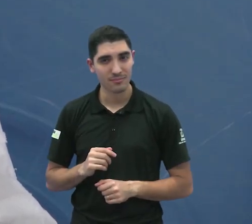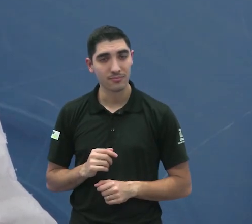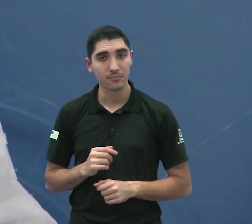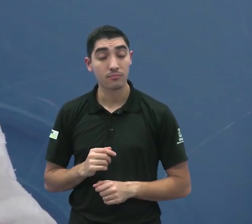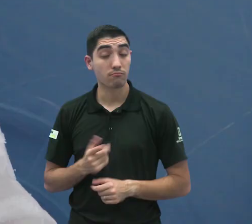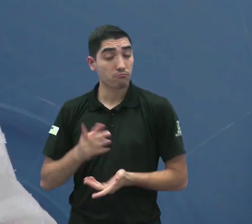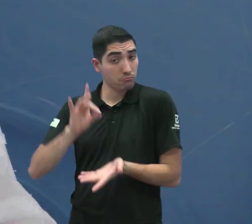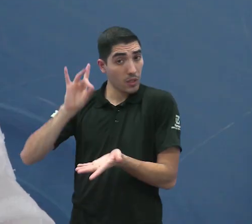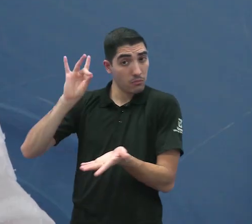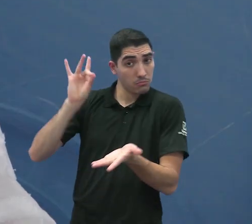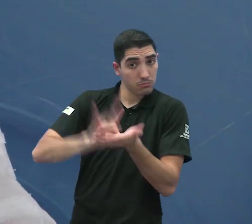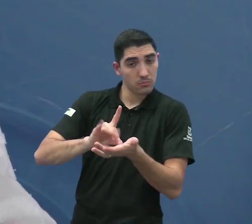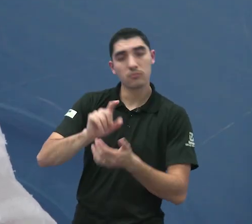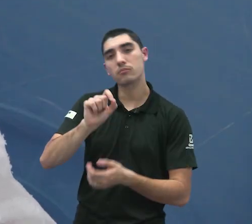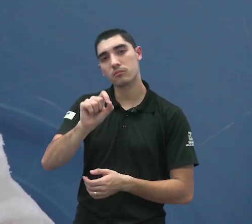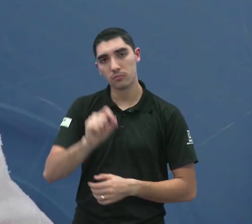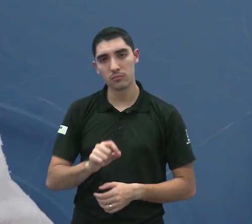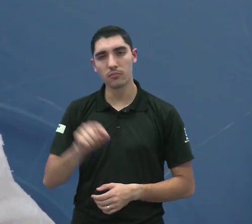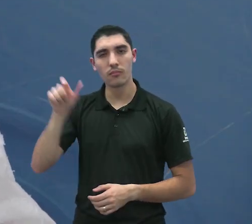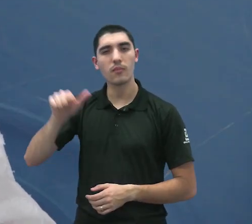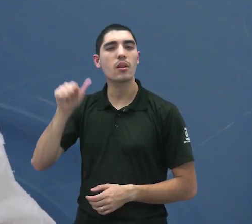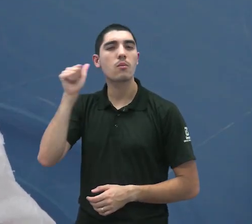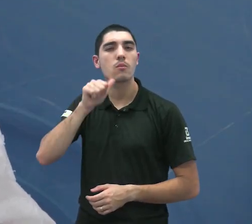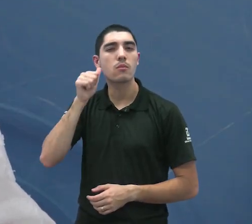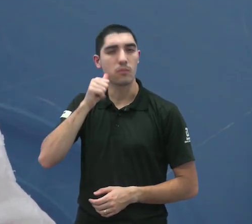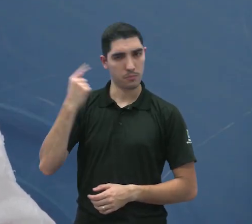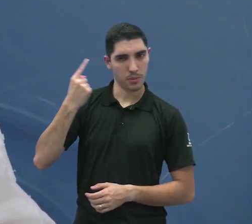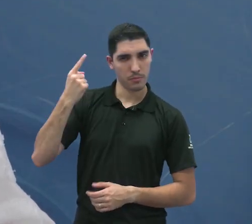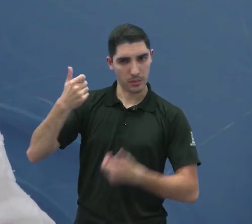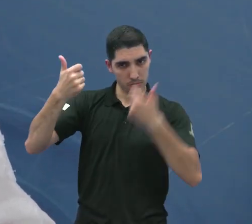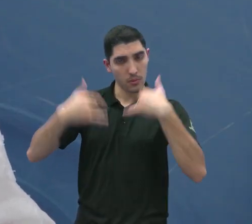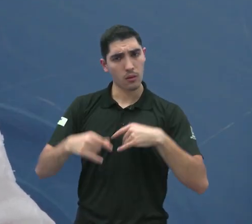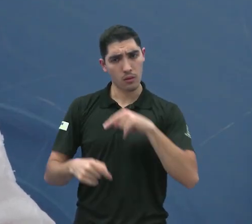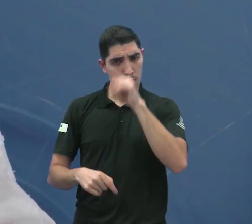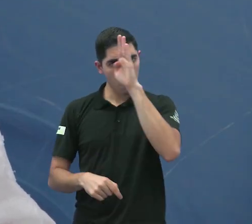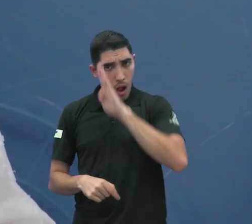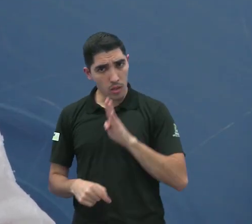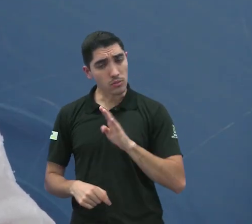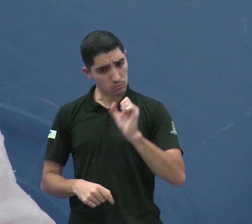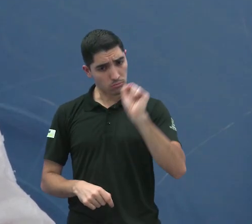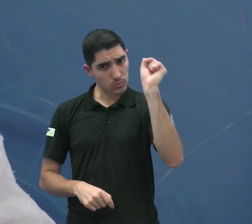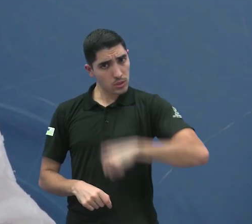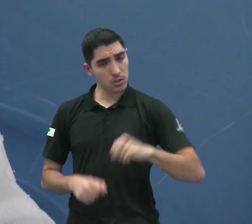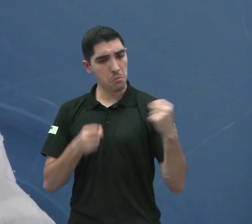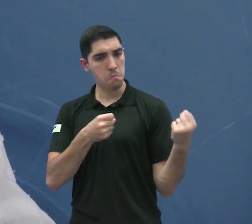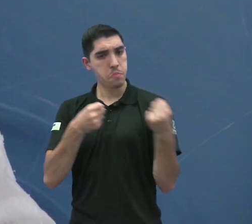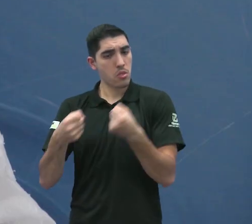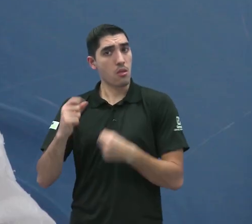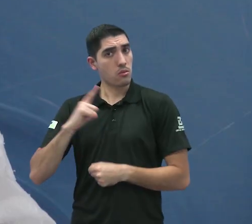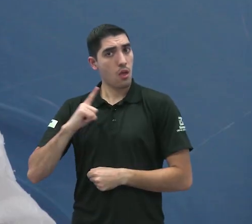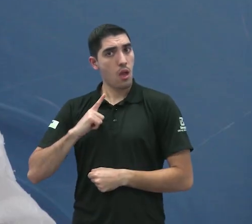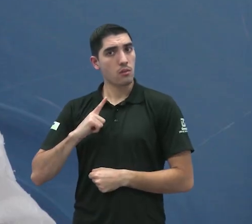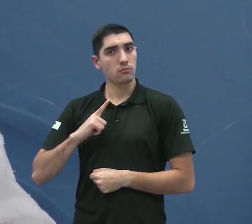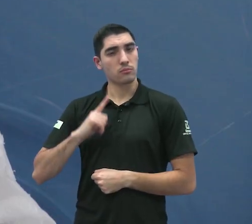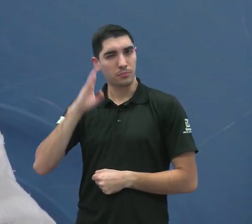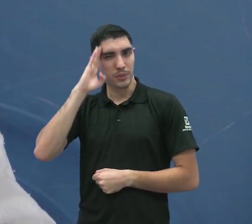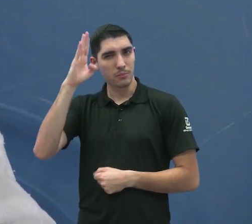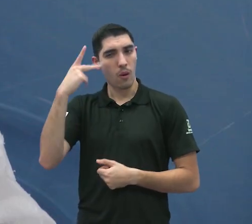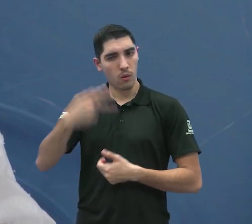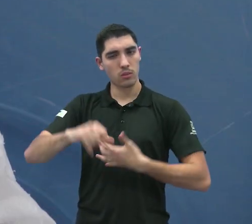E, de fato, como disse a primeira senhora, né, o Brasil é uma potência, né, é uma potência regional, né,